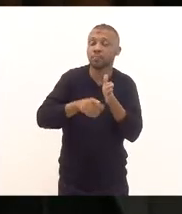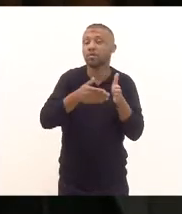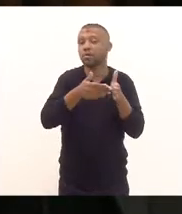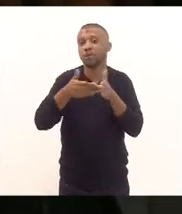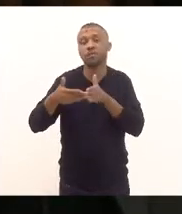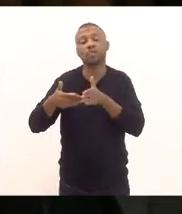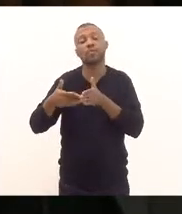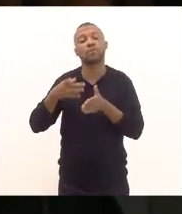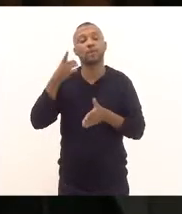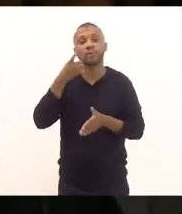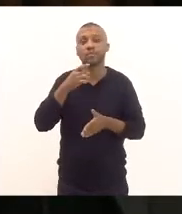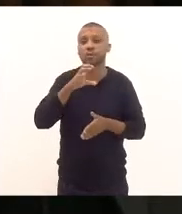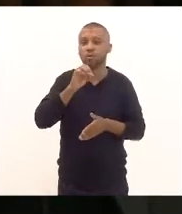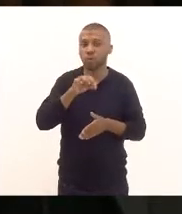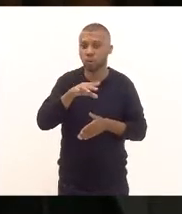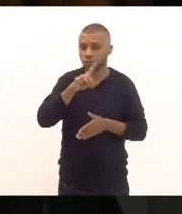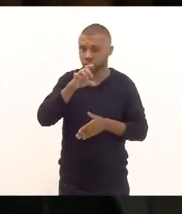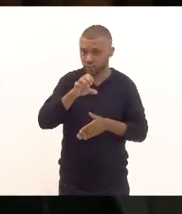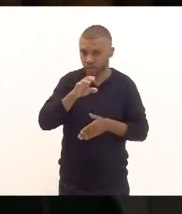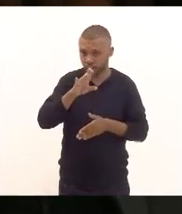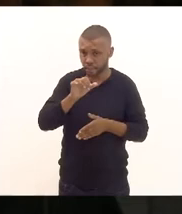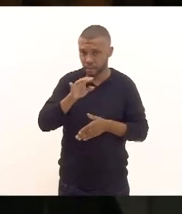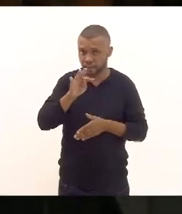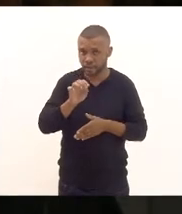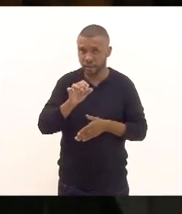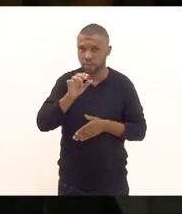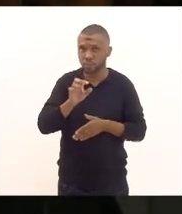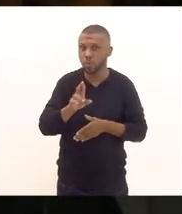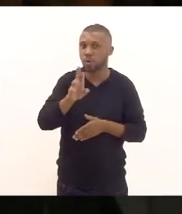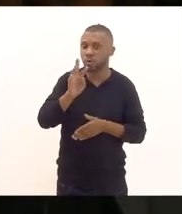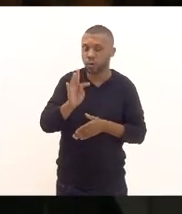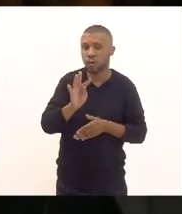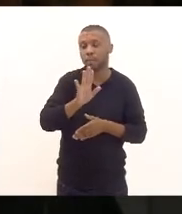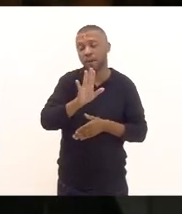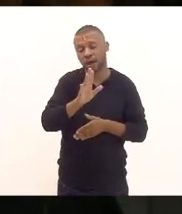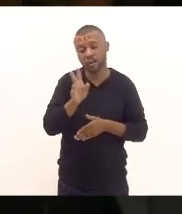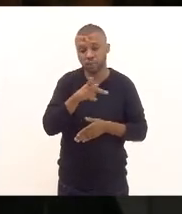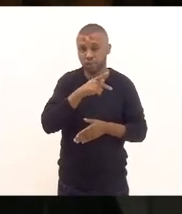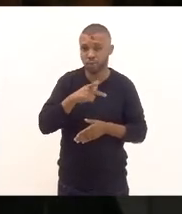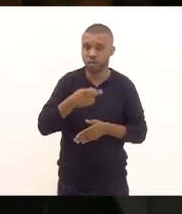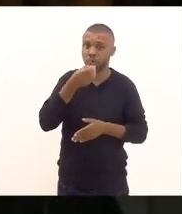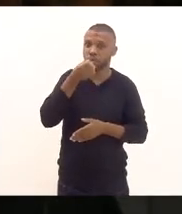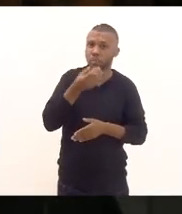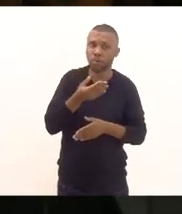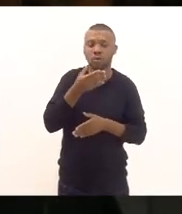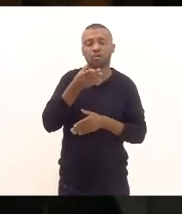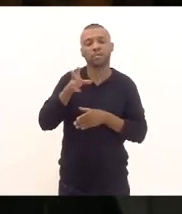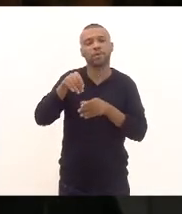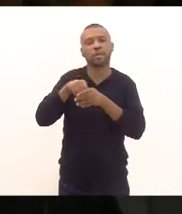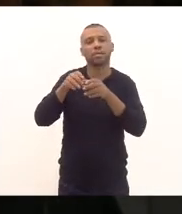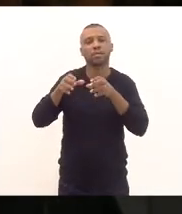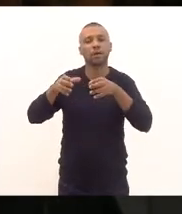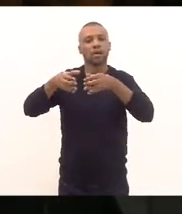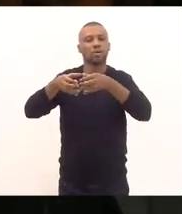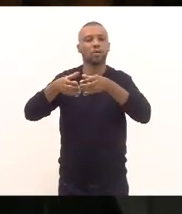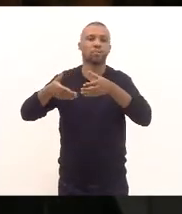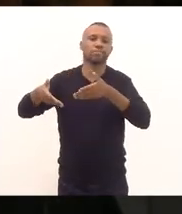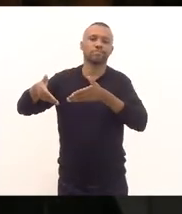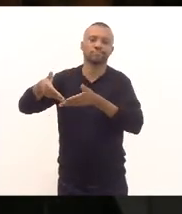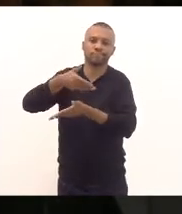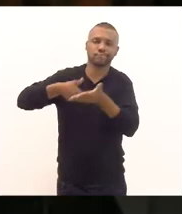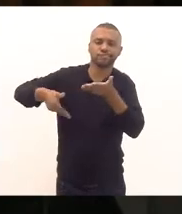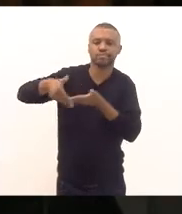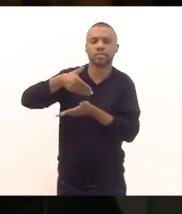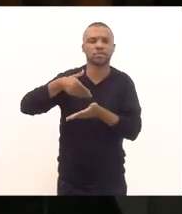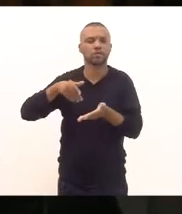na Assembleia neste momento Conte betancur mas tão bom presidente da Comissão nós